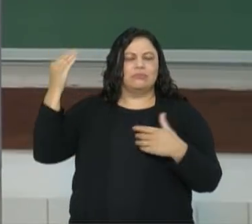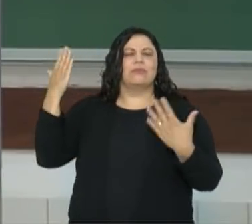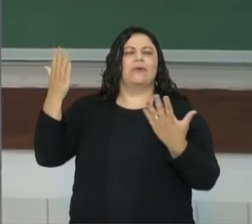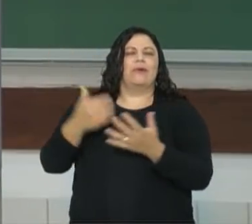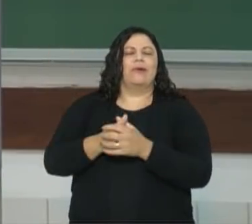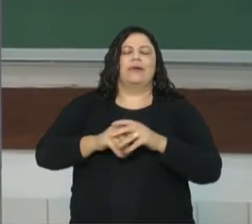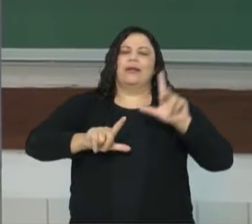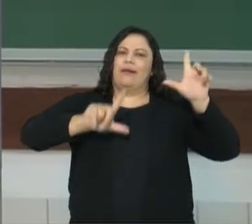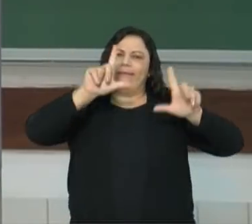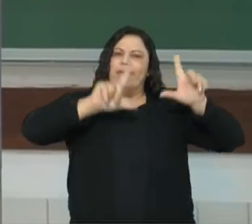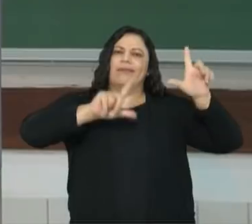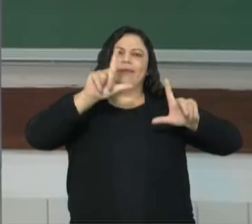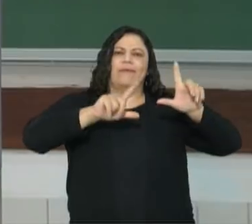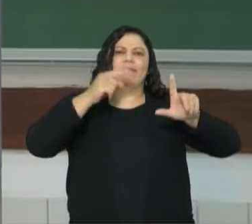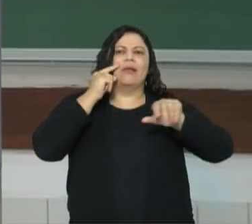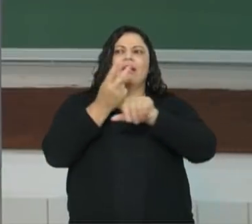sintomas.